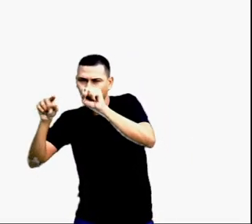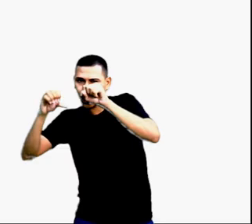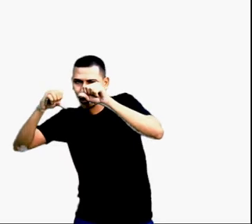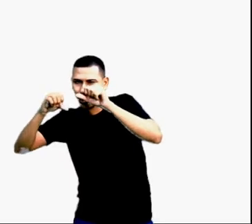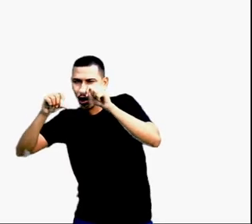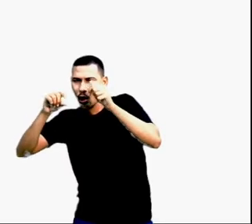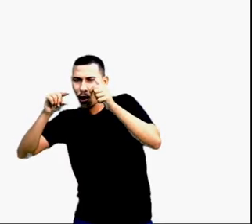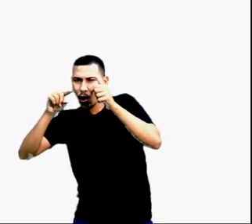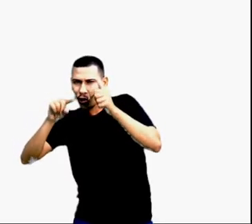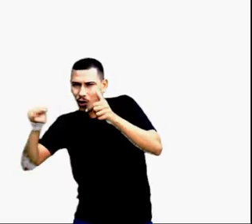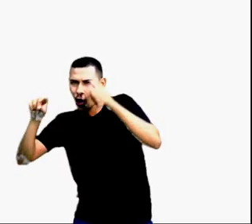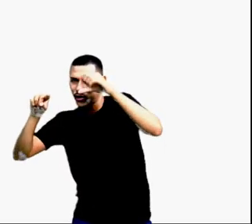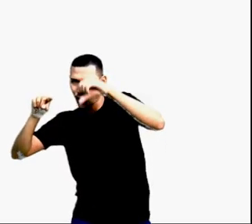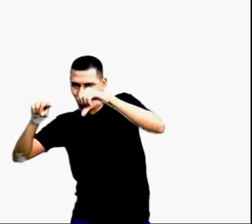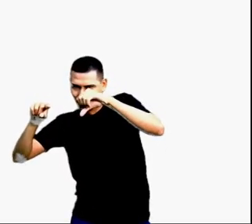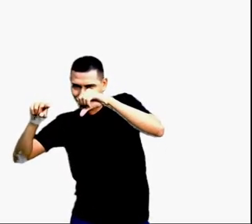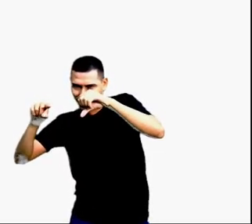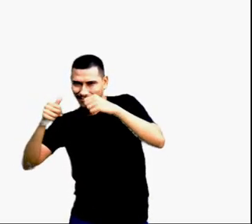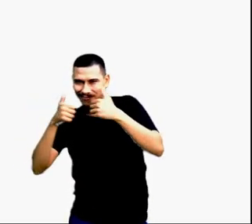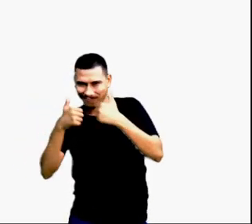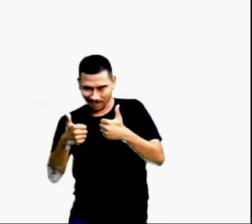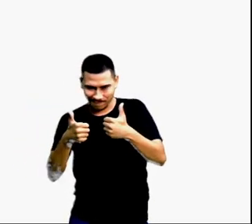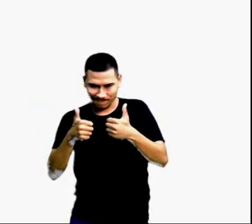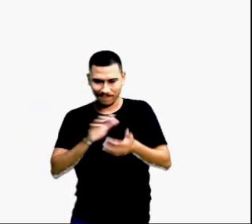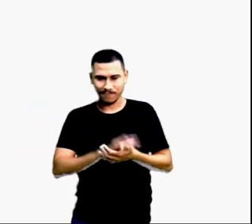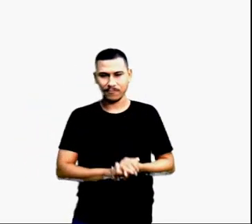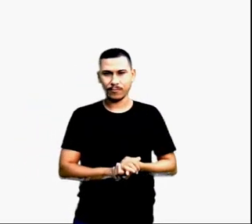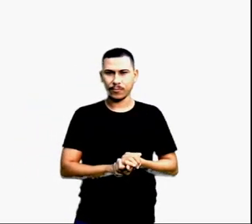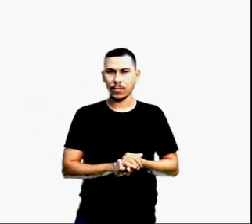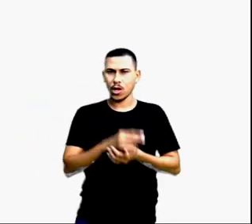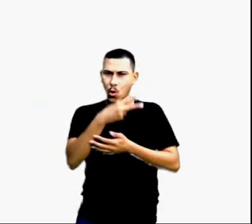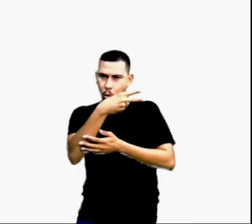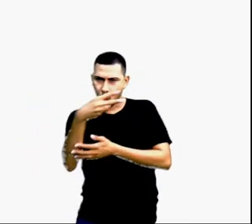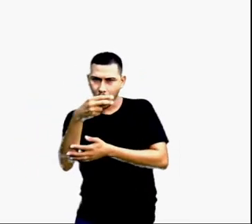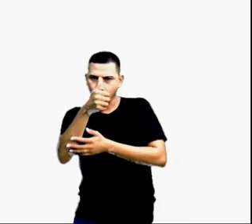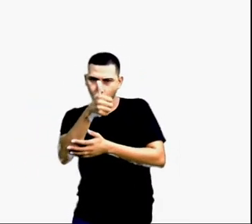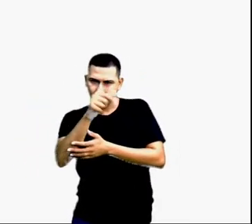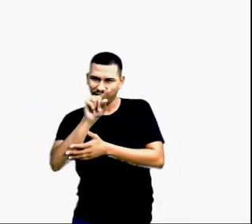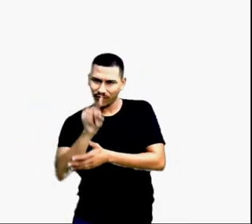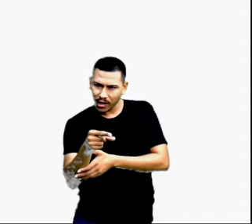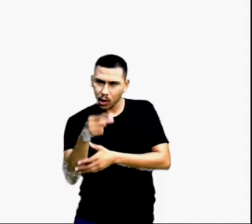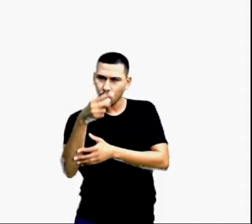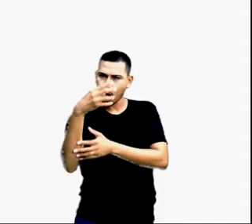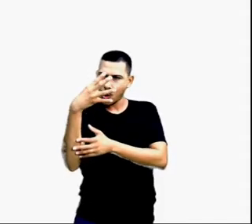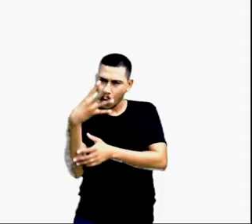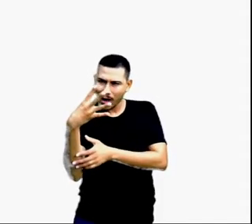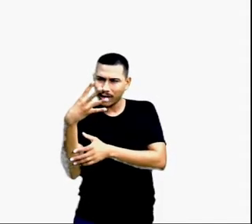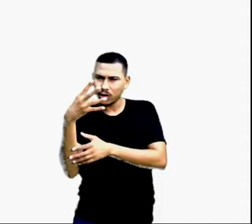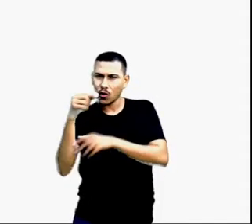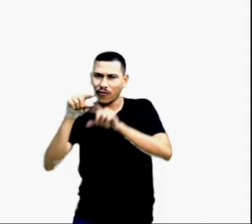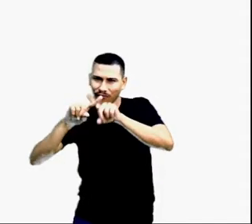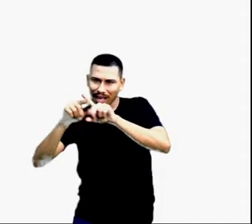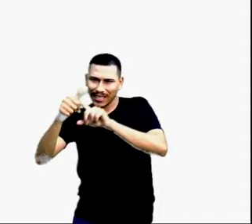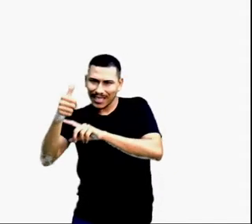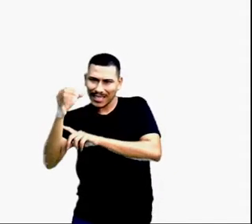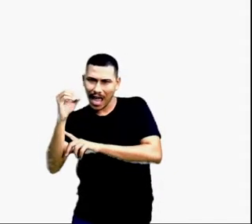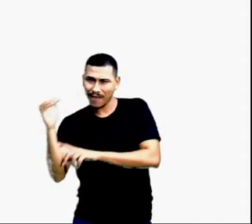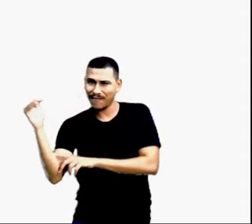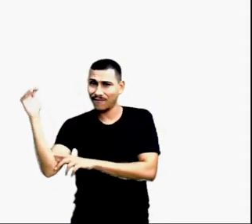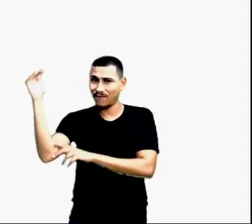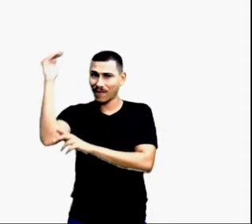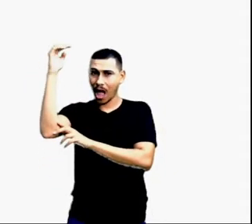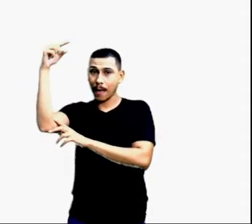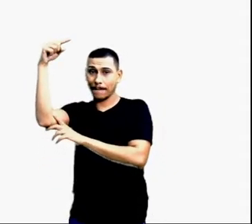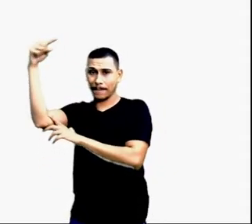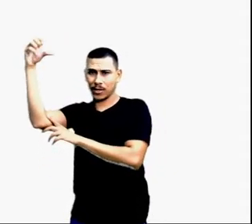uma nove Ok era igual a Hugo, 4 x 10 elevado a